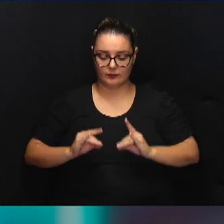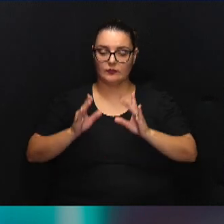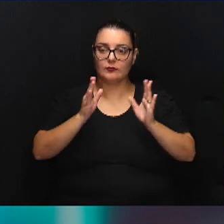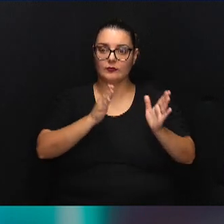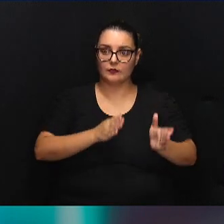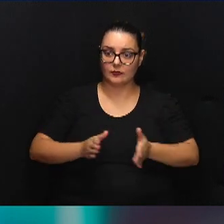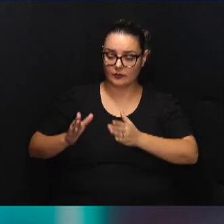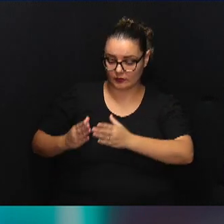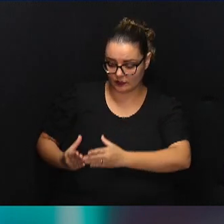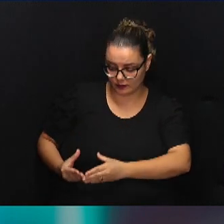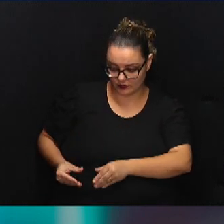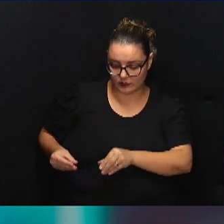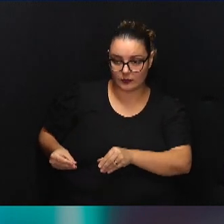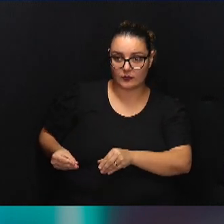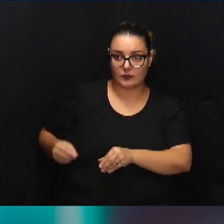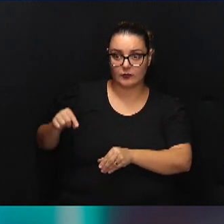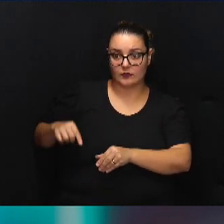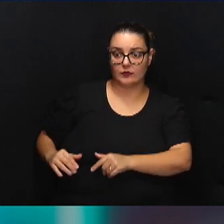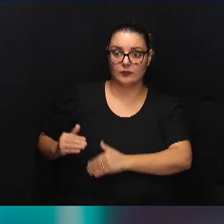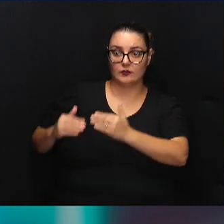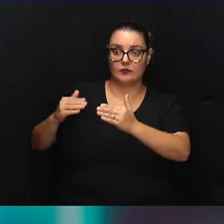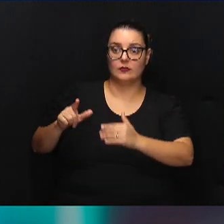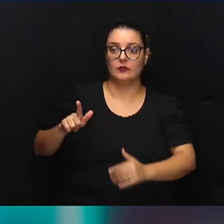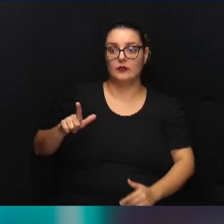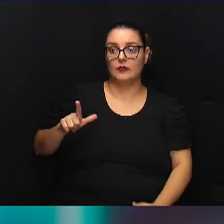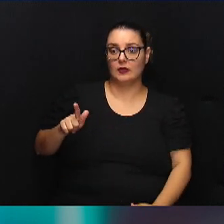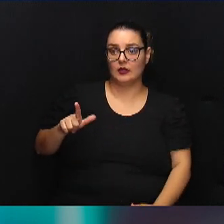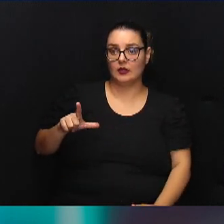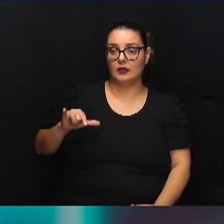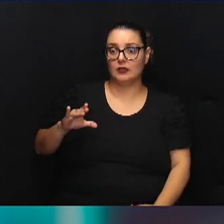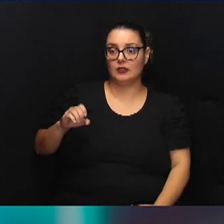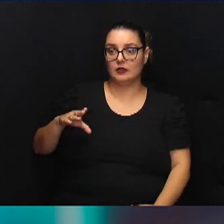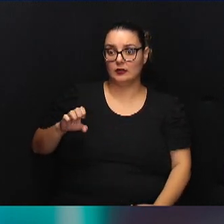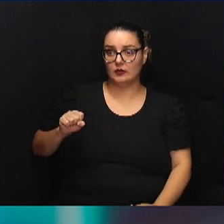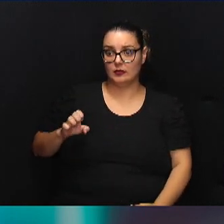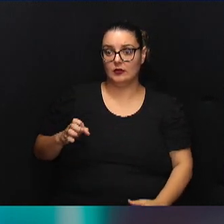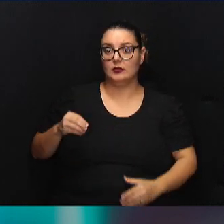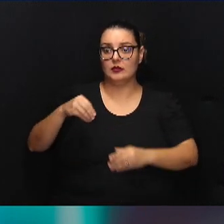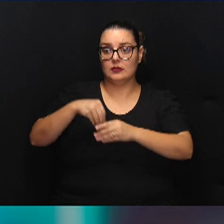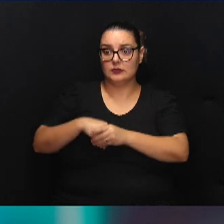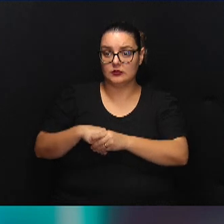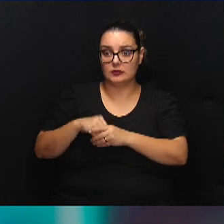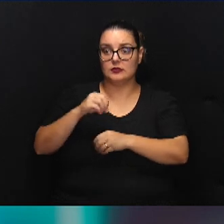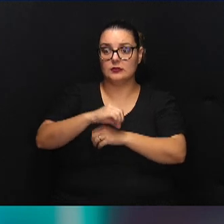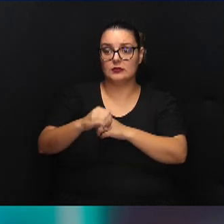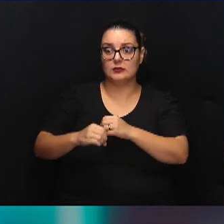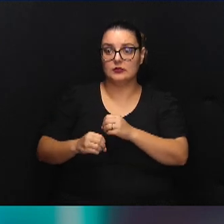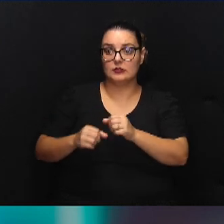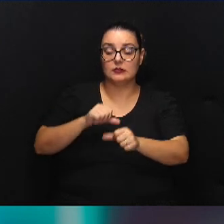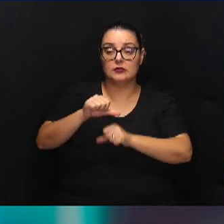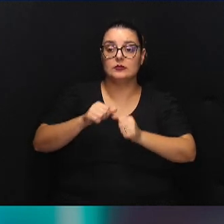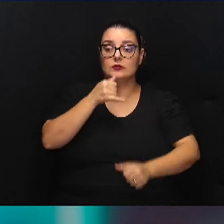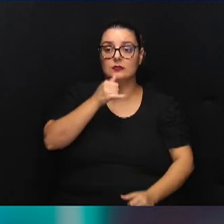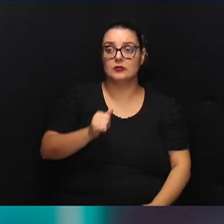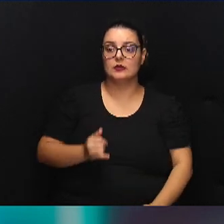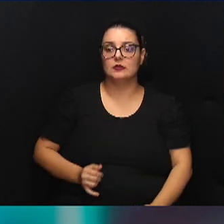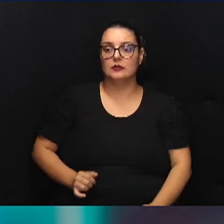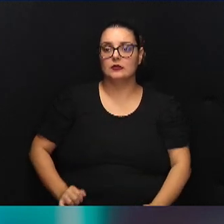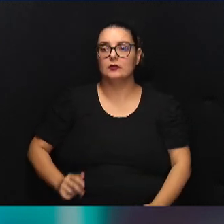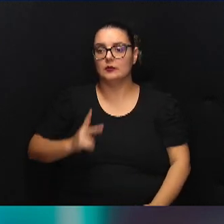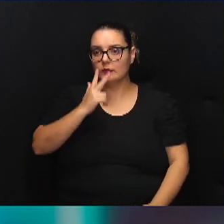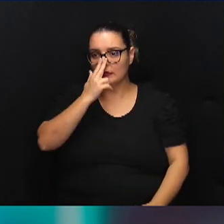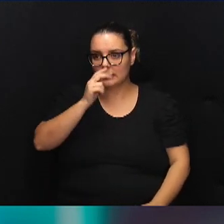pelo pâncreas que permite a entrada da glicose naquelas células para ser transformada em energia. Eu gosto de falar que é como se fosse uma